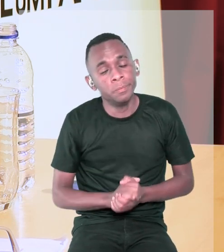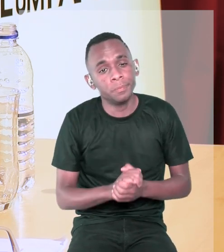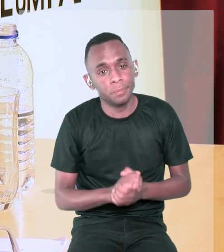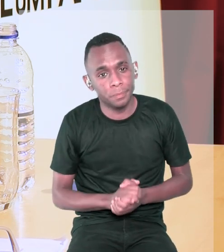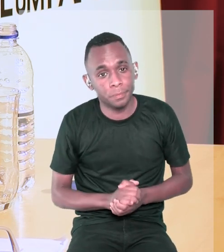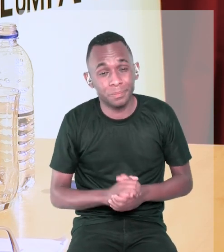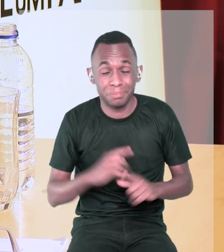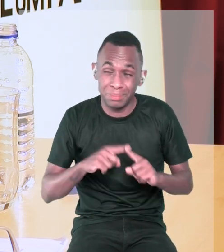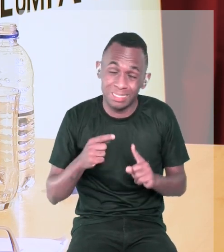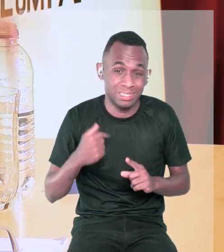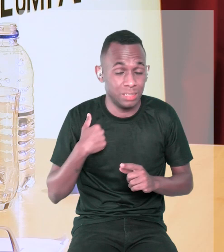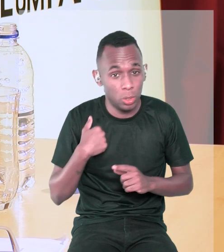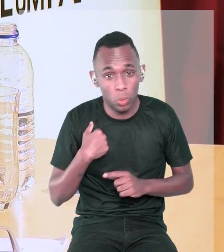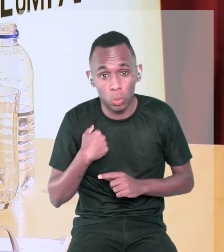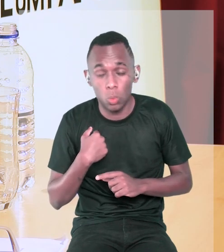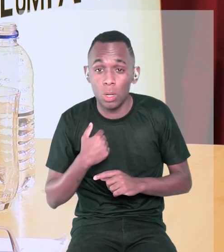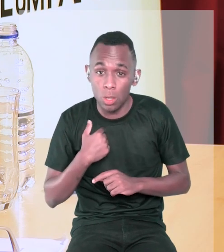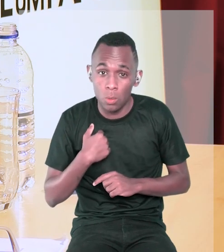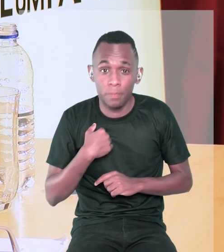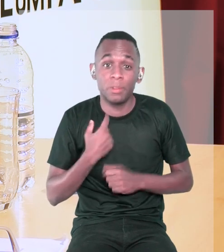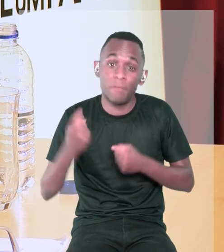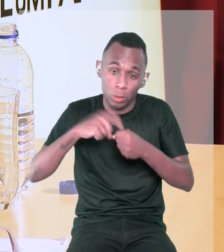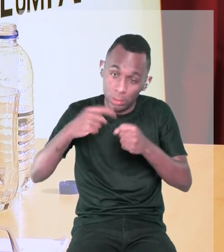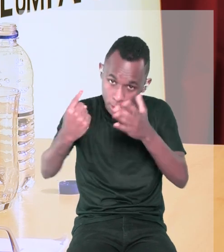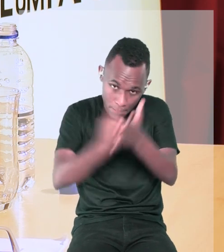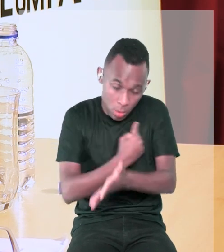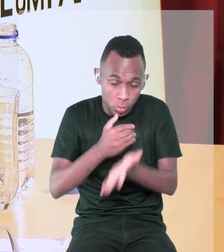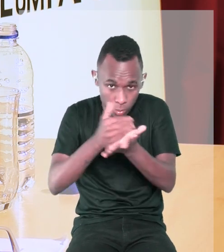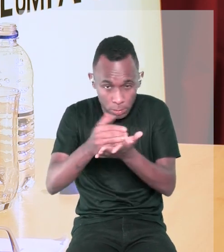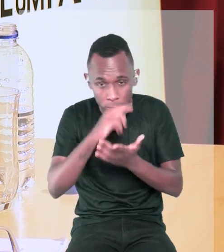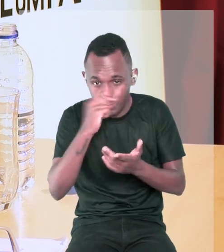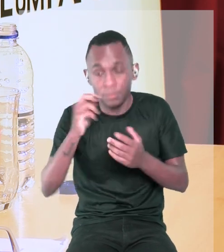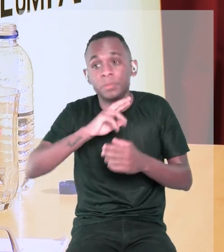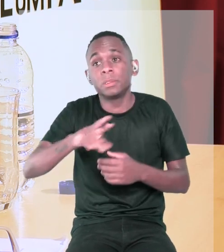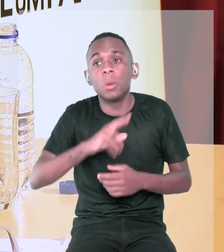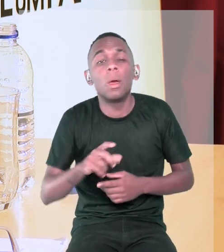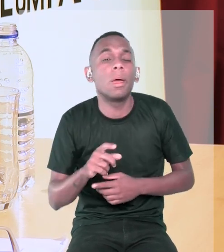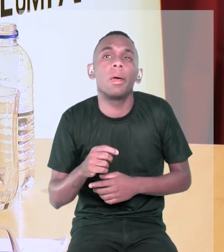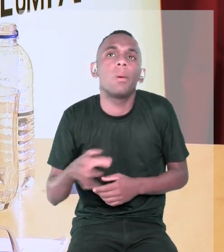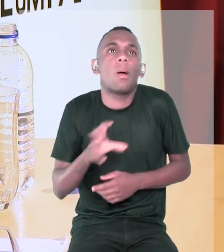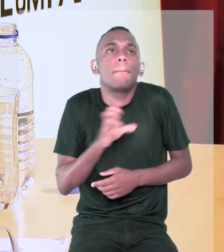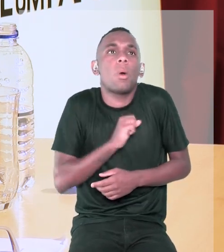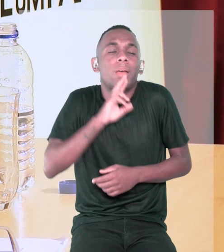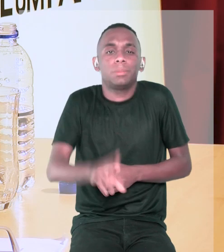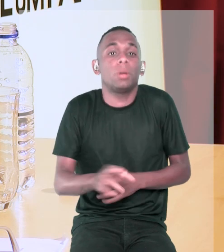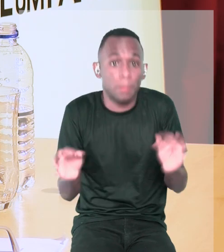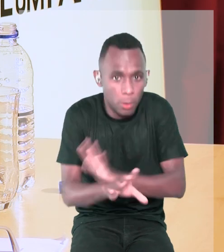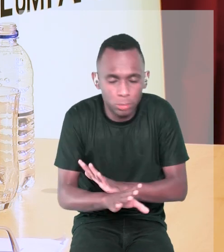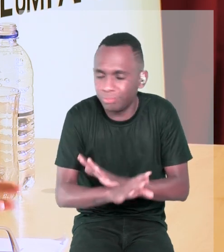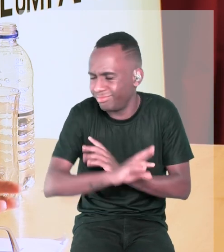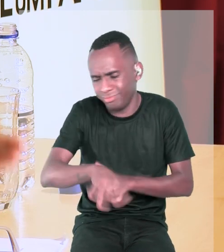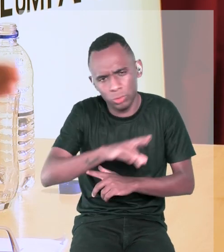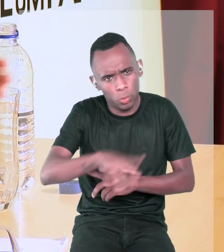inicial, não é assim, é o amor a resposta. Não é isso. É só que o amor é uma das